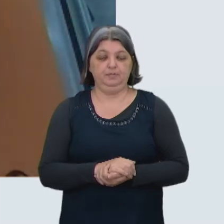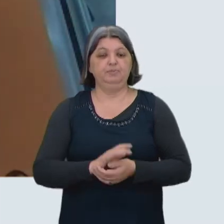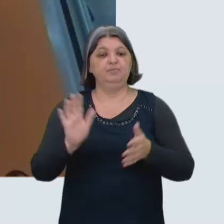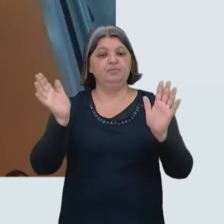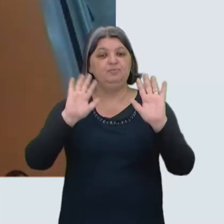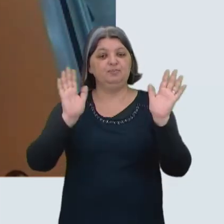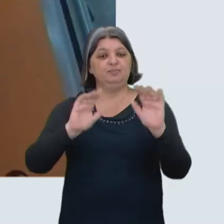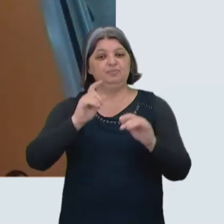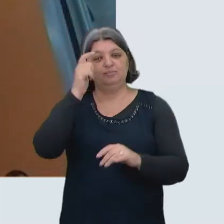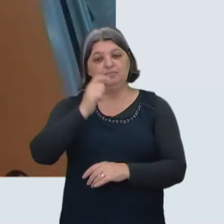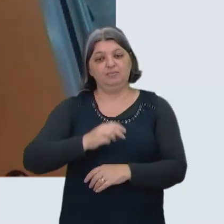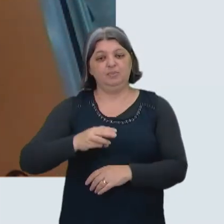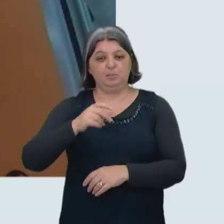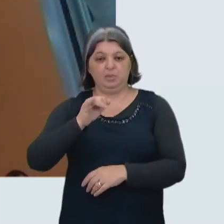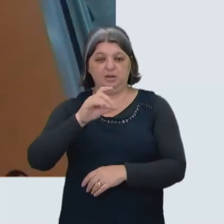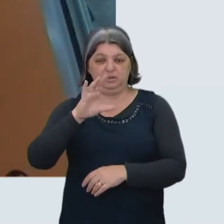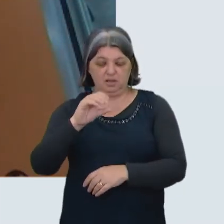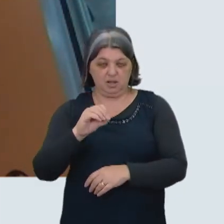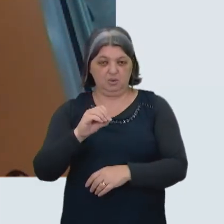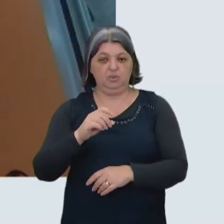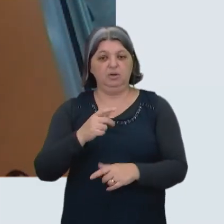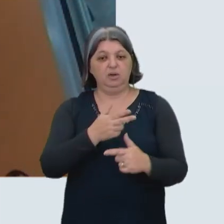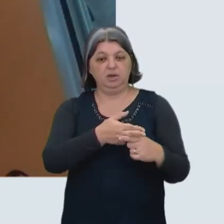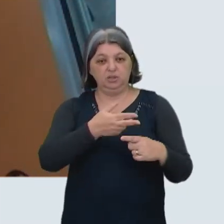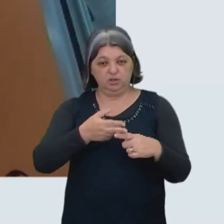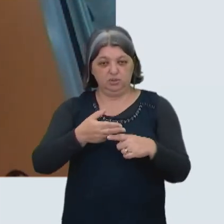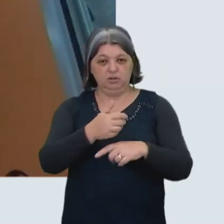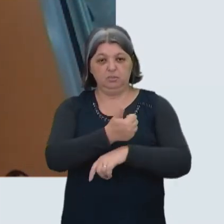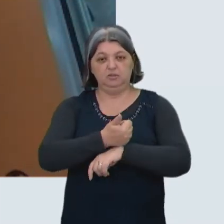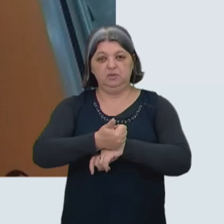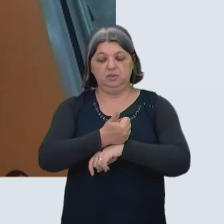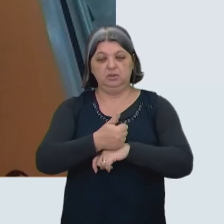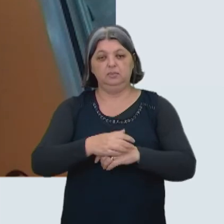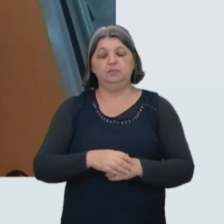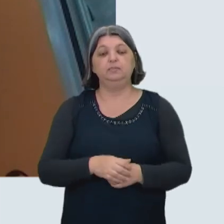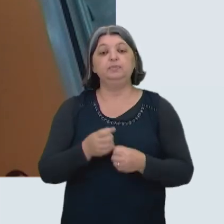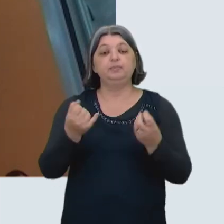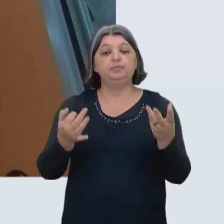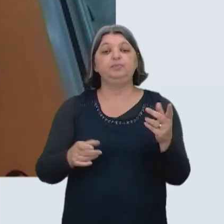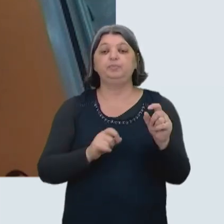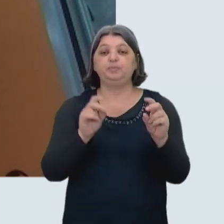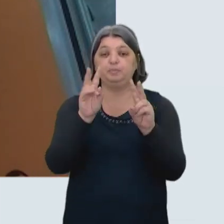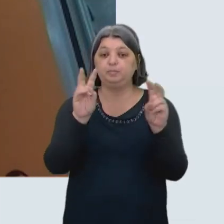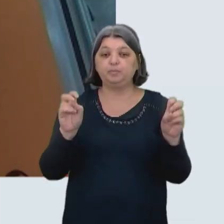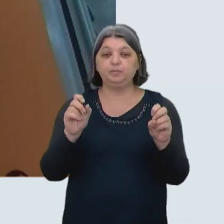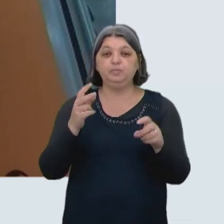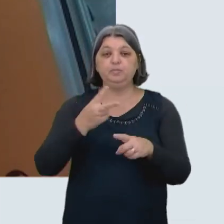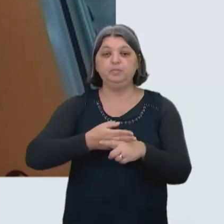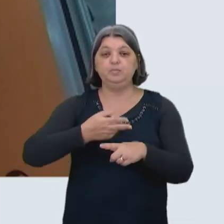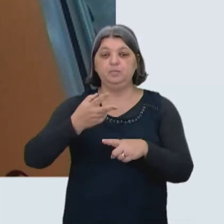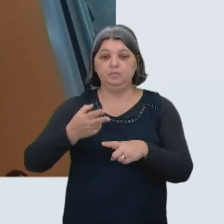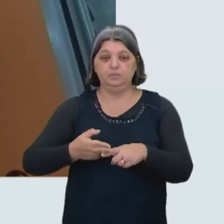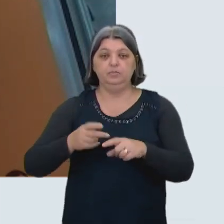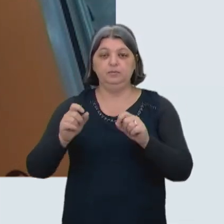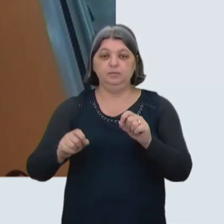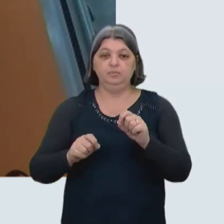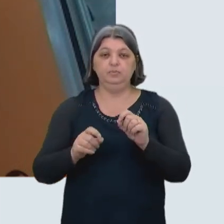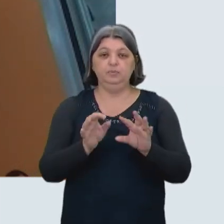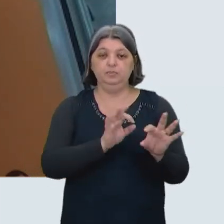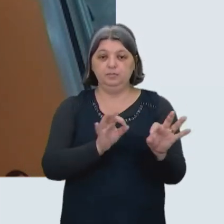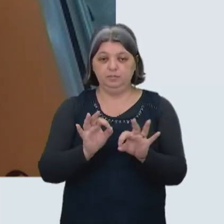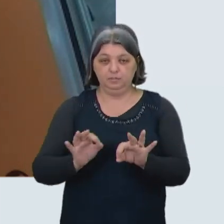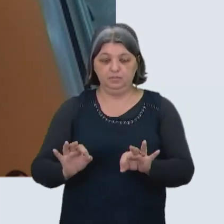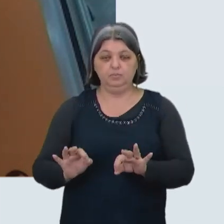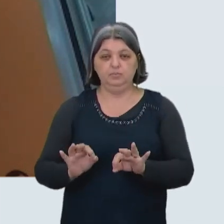Olá, eu sou Marcelo Nocelli, editor, e vou falar um pouquinho para vocês sobre edição e diagramação,